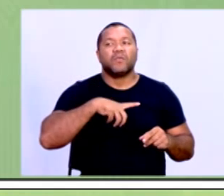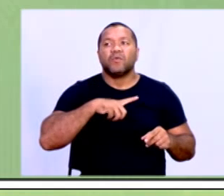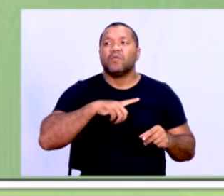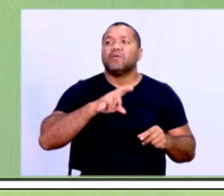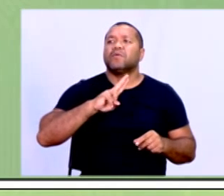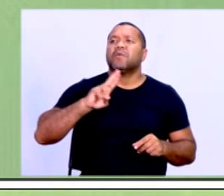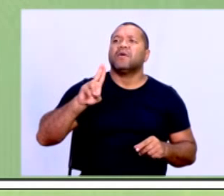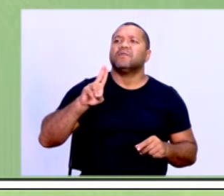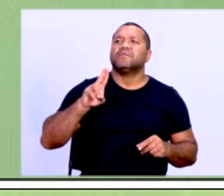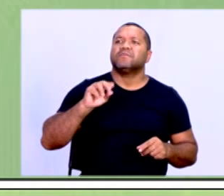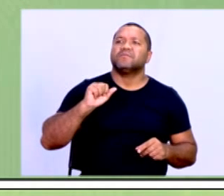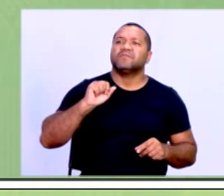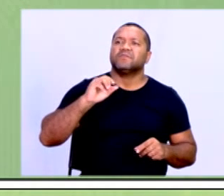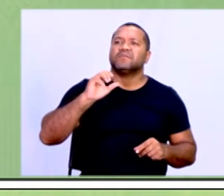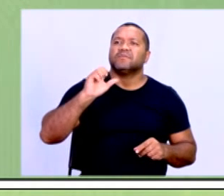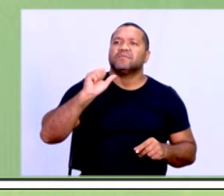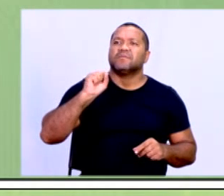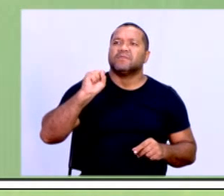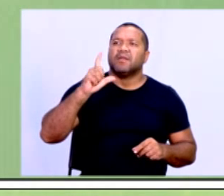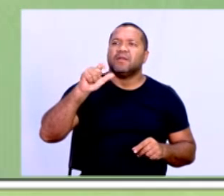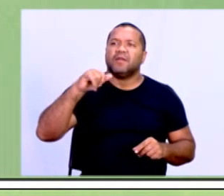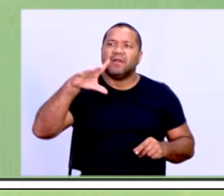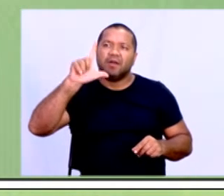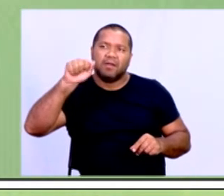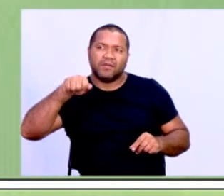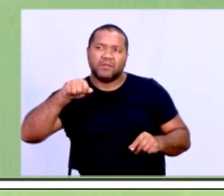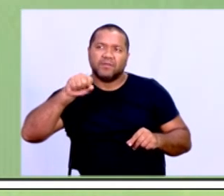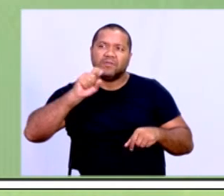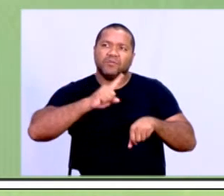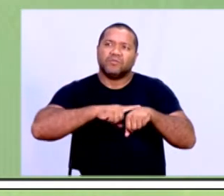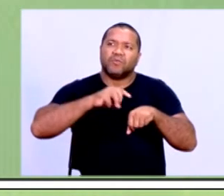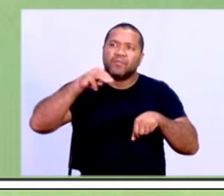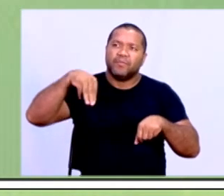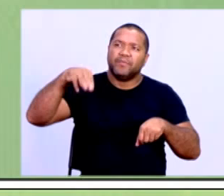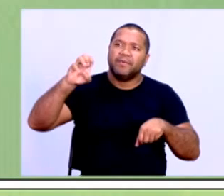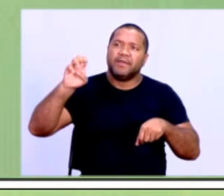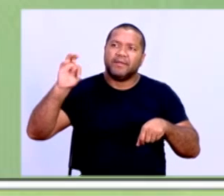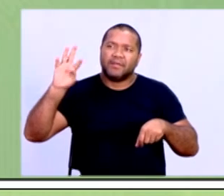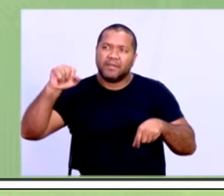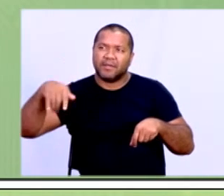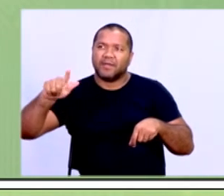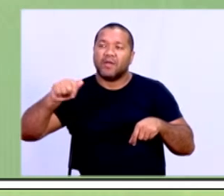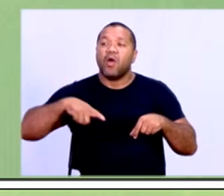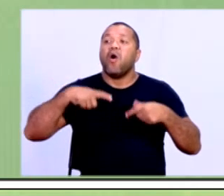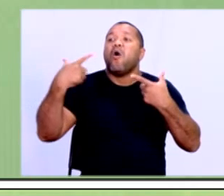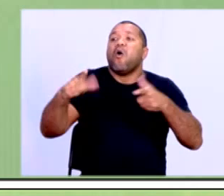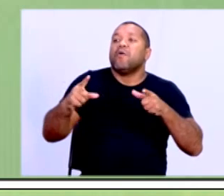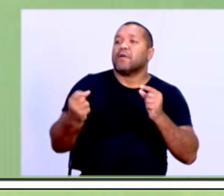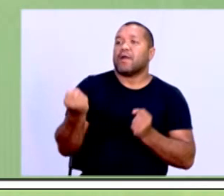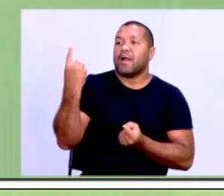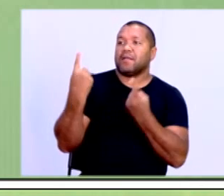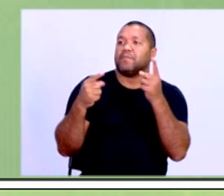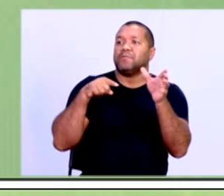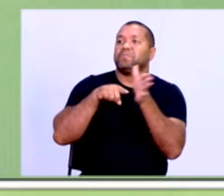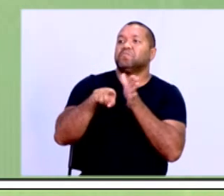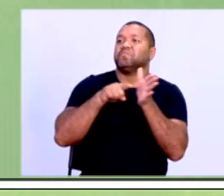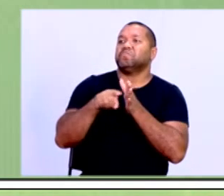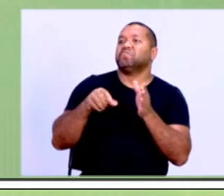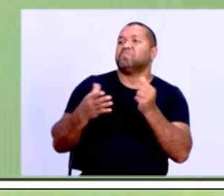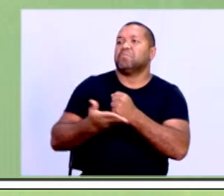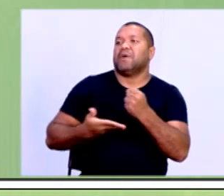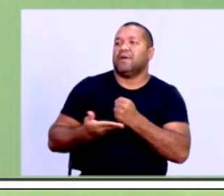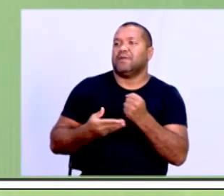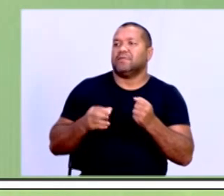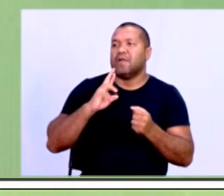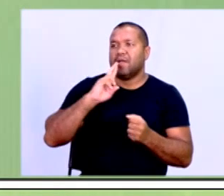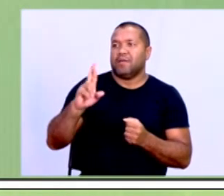Daily Scrum Meeting, onde cada membro deve responder a 3 perguntas básicas. O que você fez ontem que